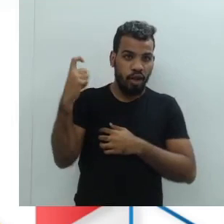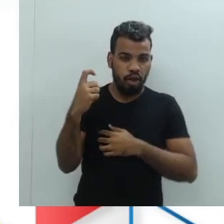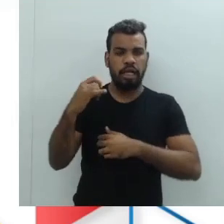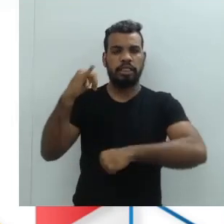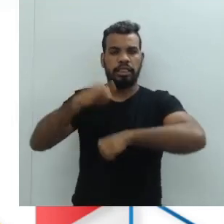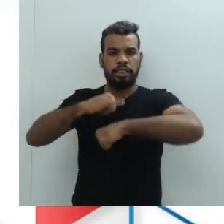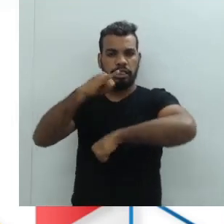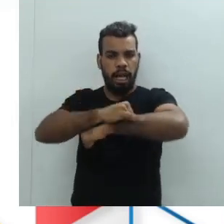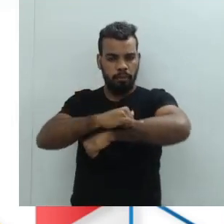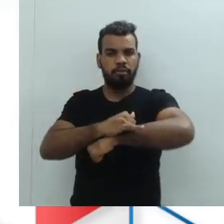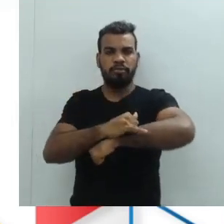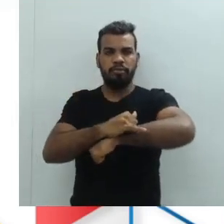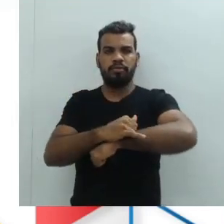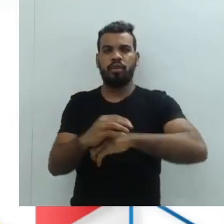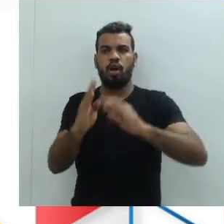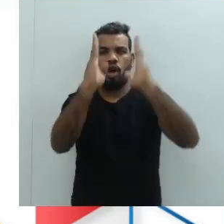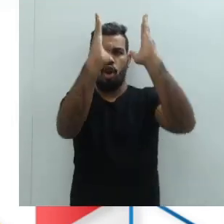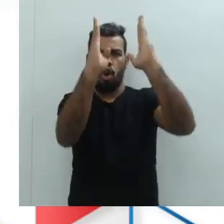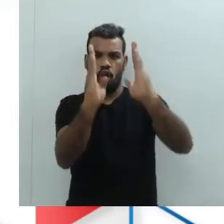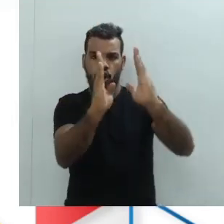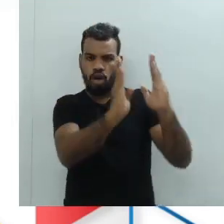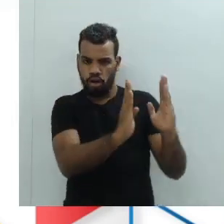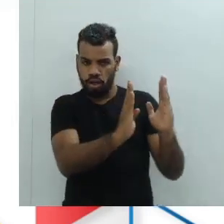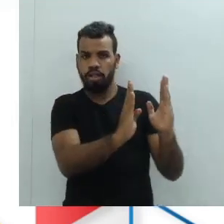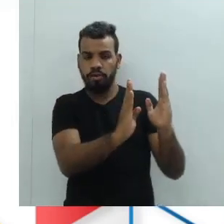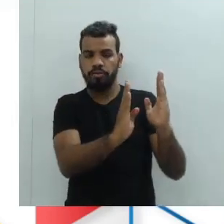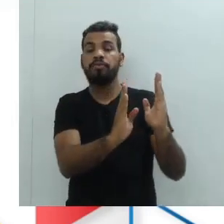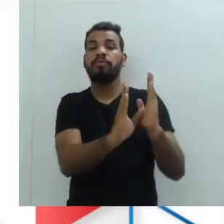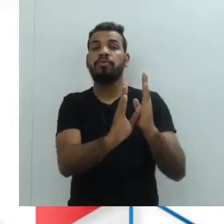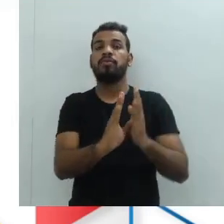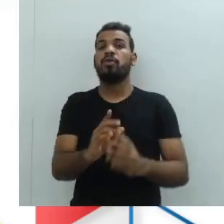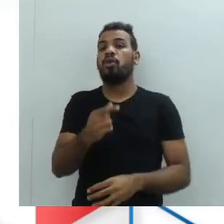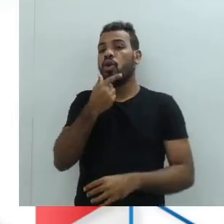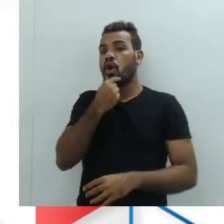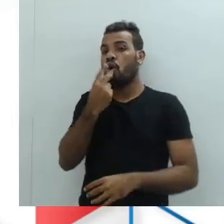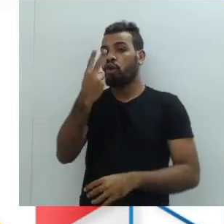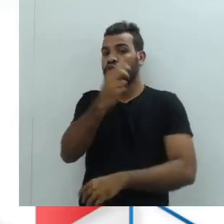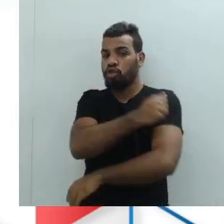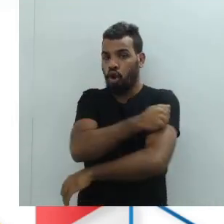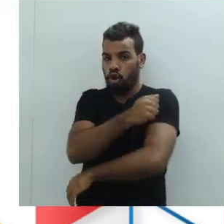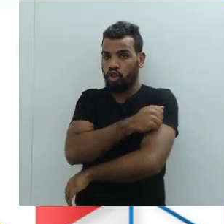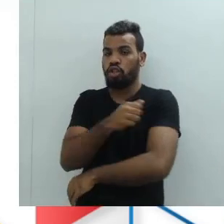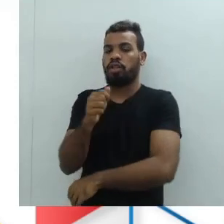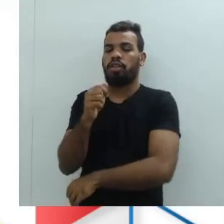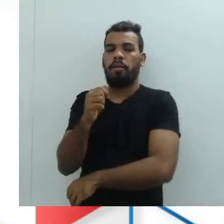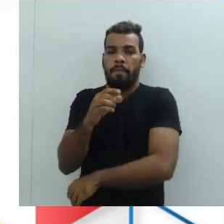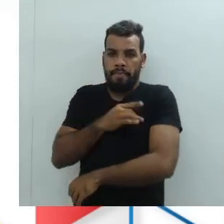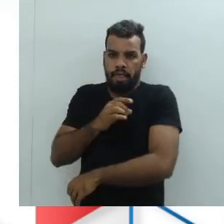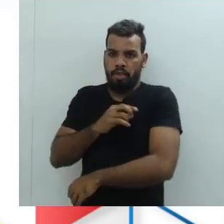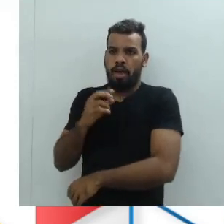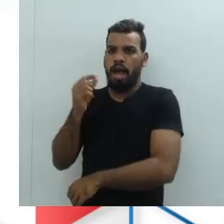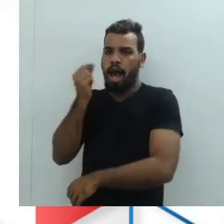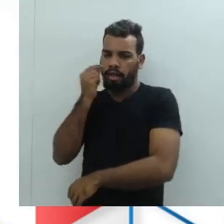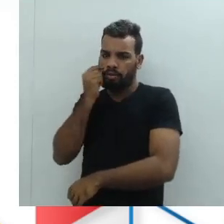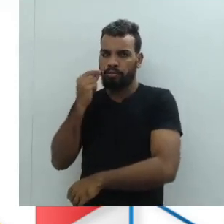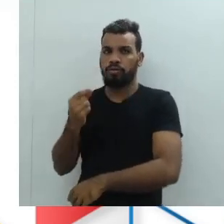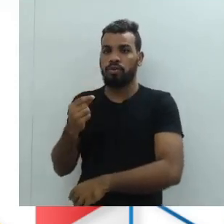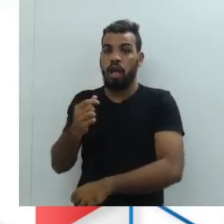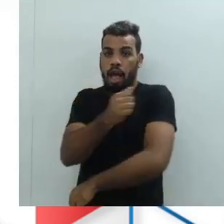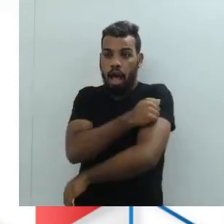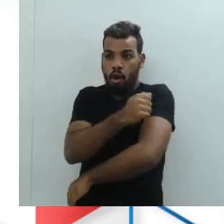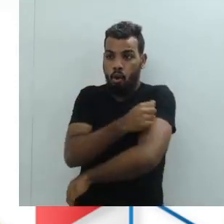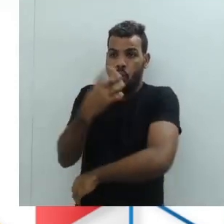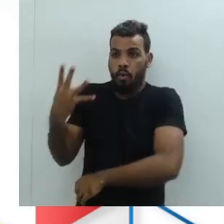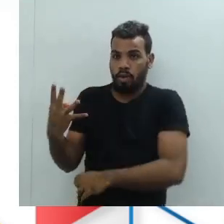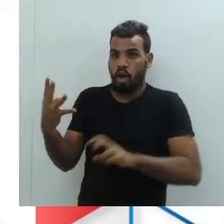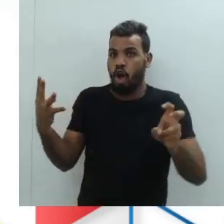coluna. Então, 2 estudantes têm medo de rato, 4 estudantes têm medo de cobra,